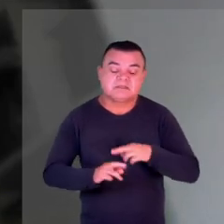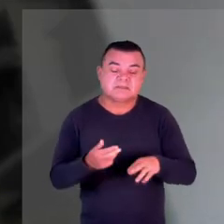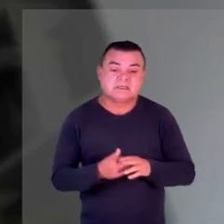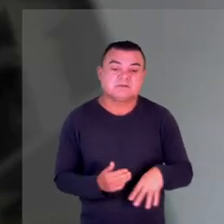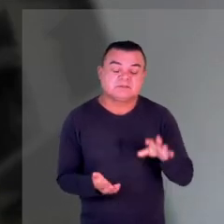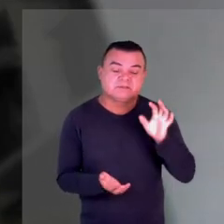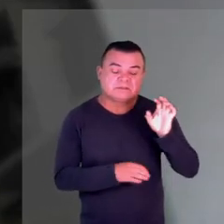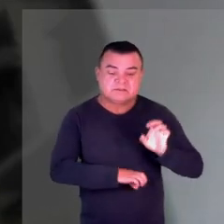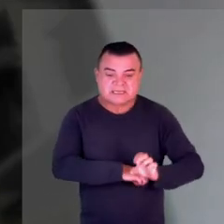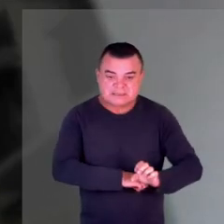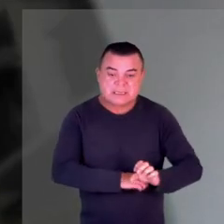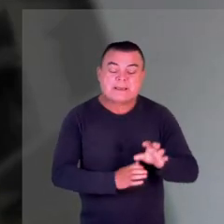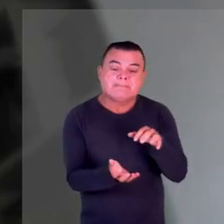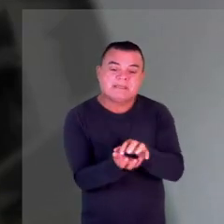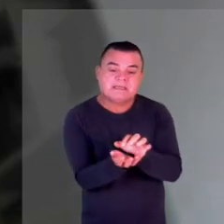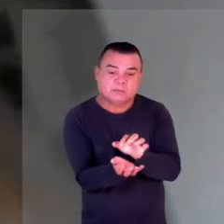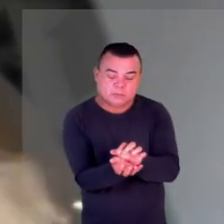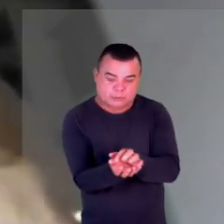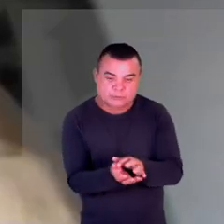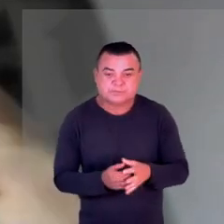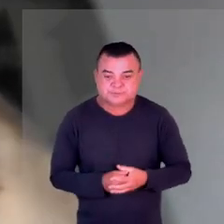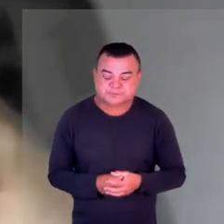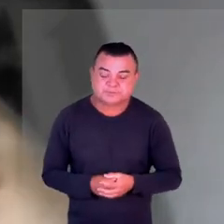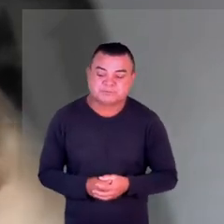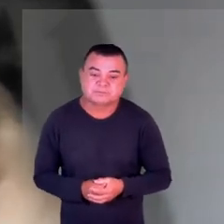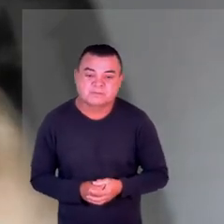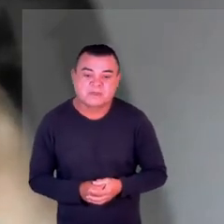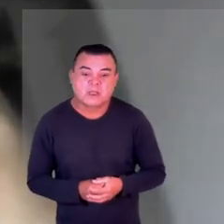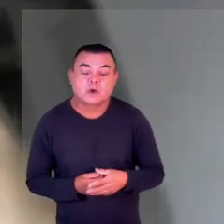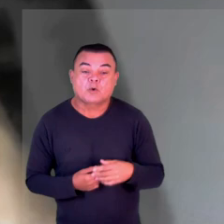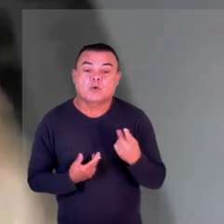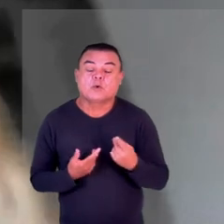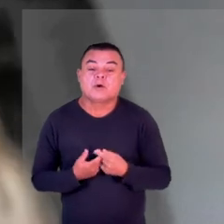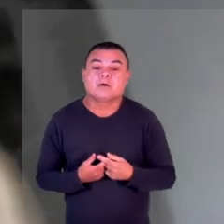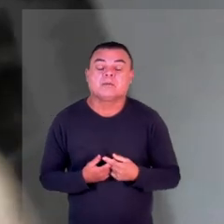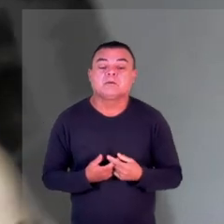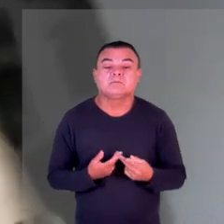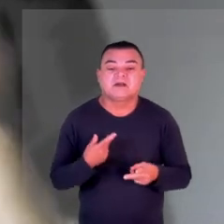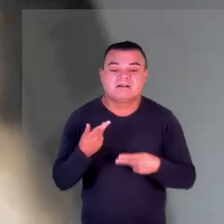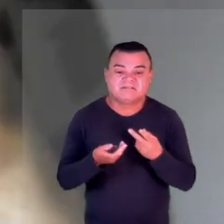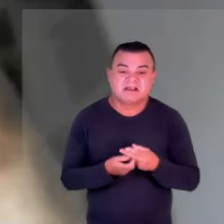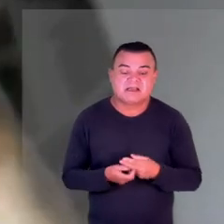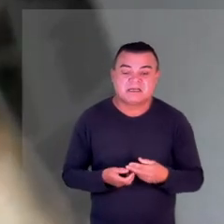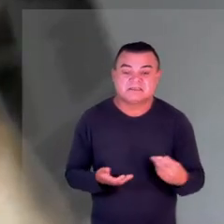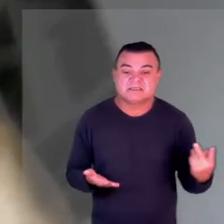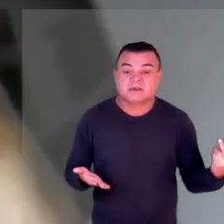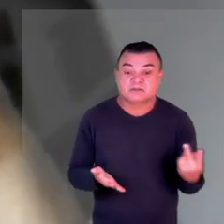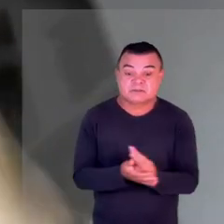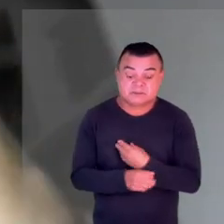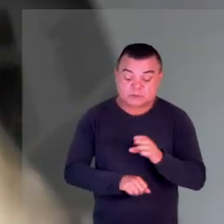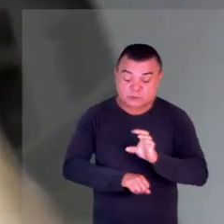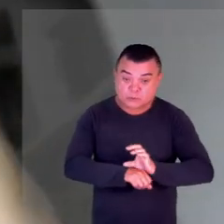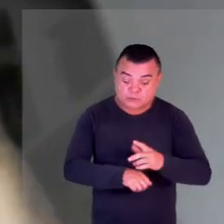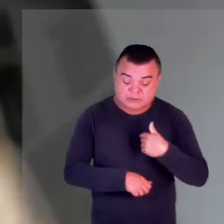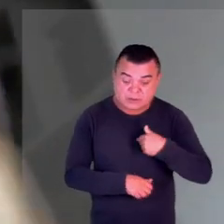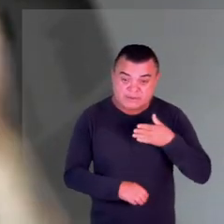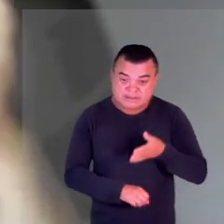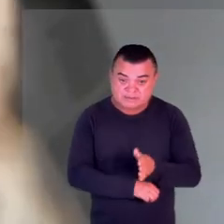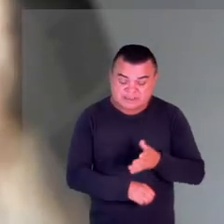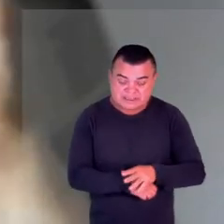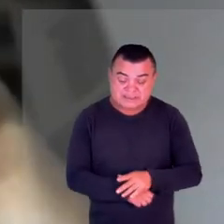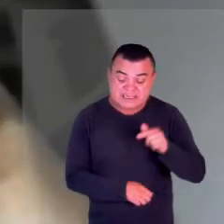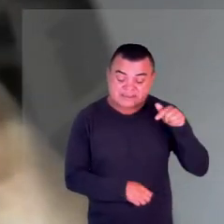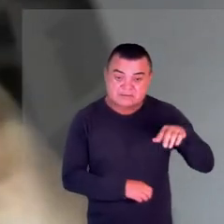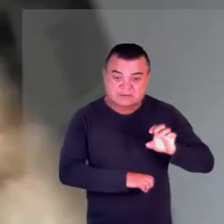como uma fala que teria sido feita naquele curso que eu participei também eh de que em Pernambuco